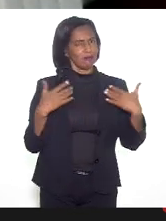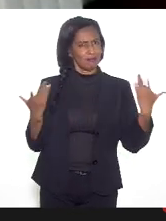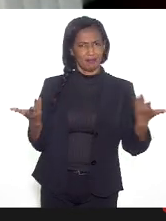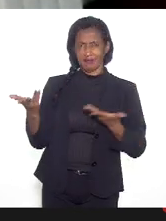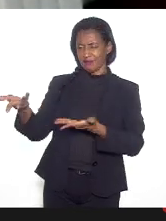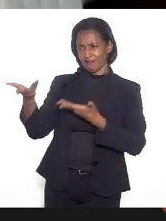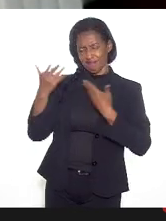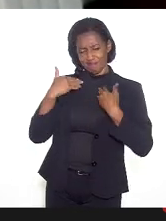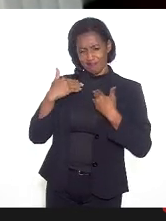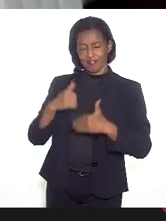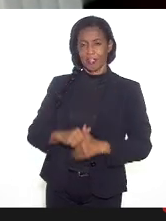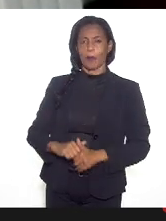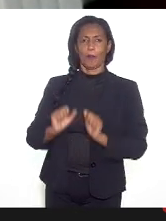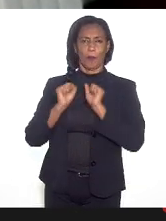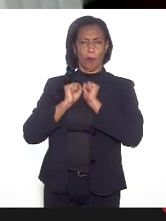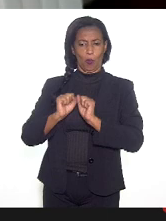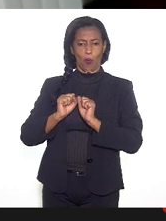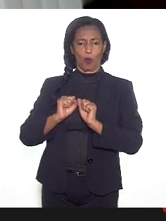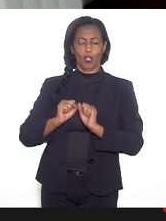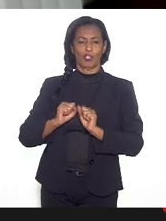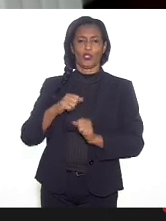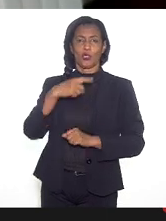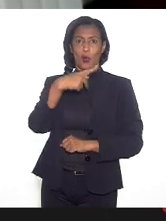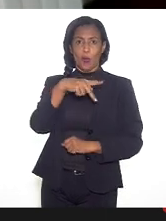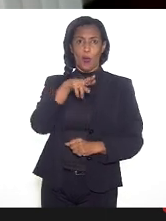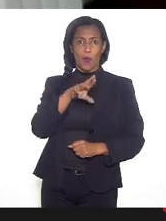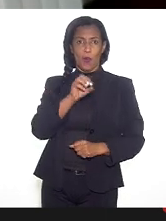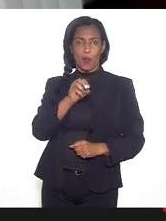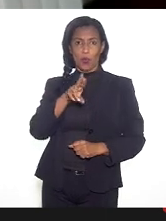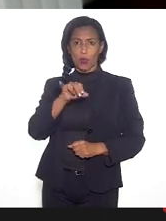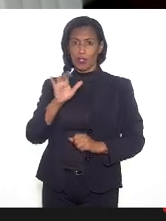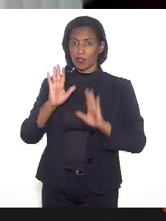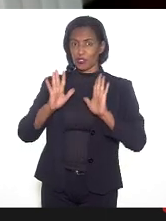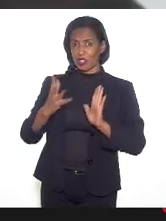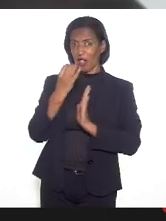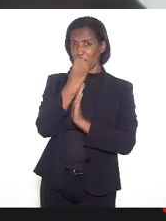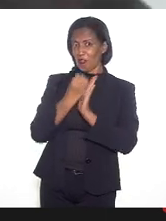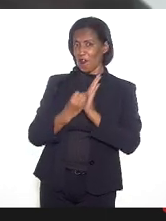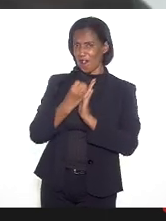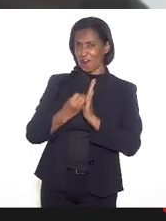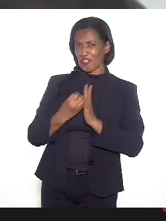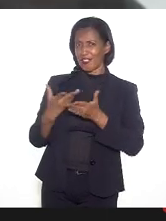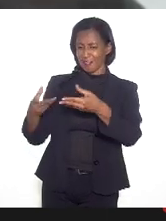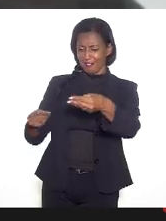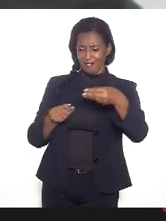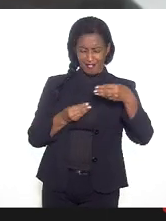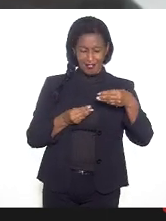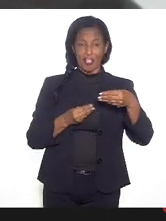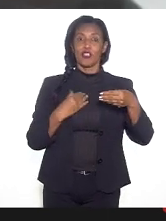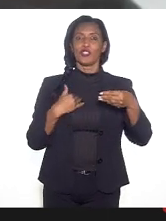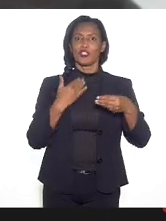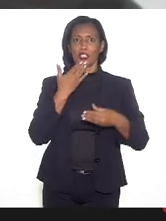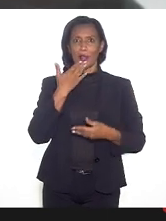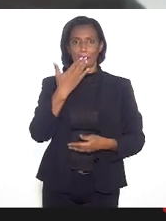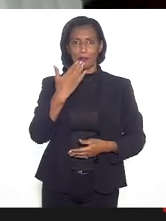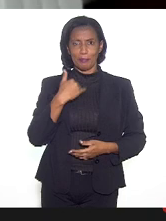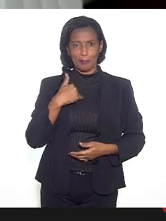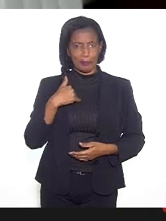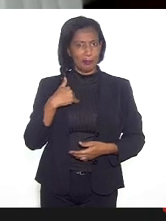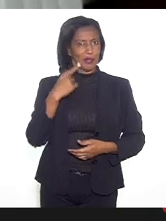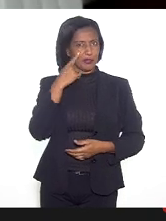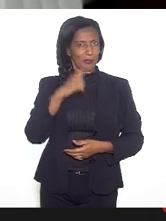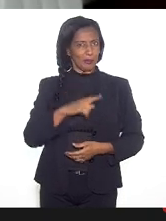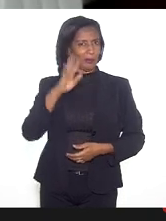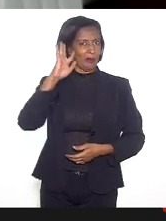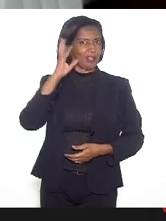registrar, o Procurador-Geral já recebeu seu ofício. Bom. Já me pediu para atuar em cima